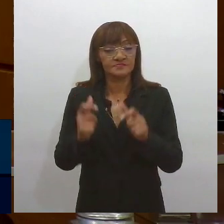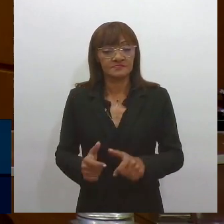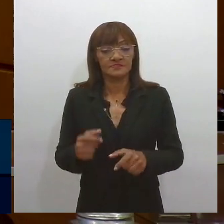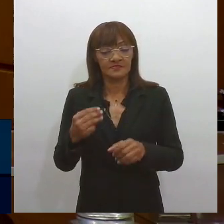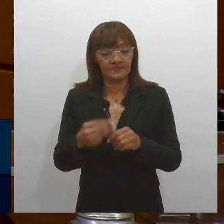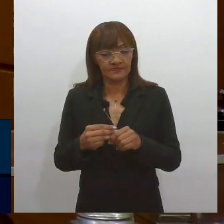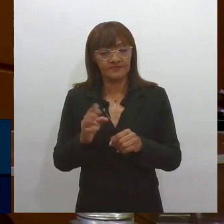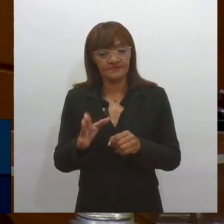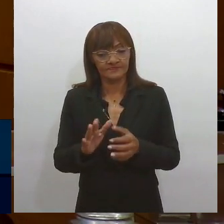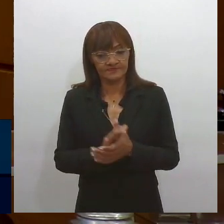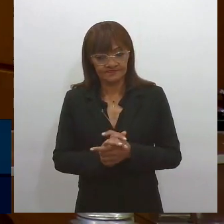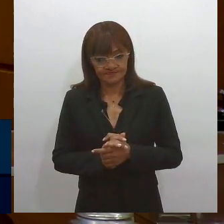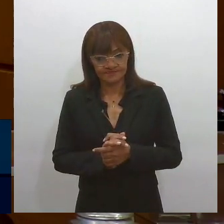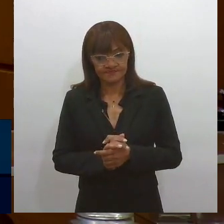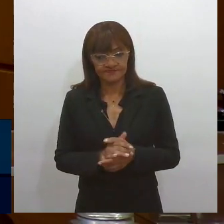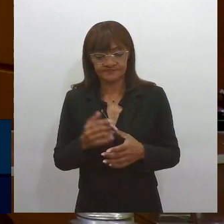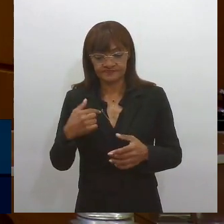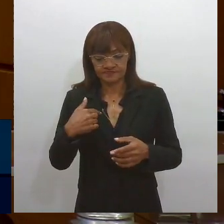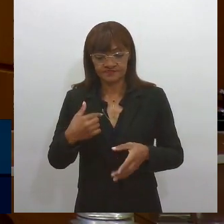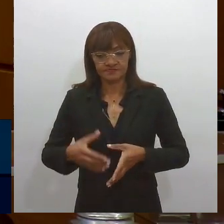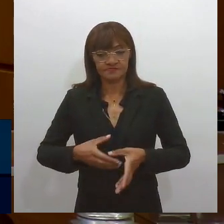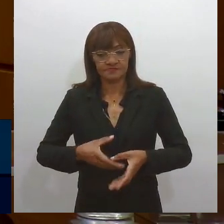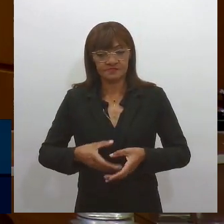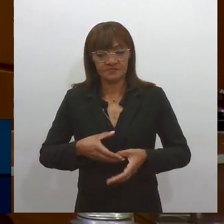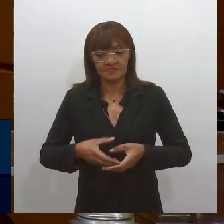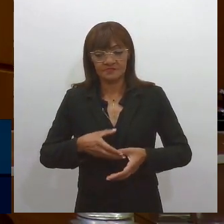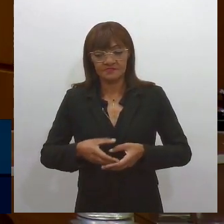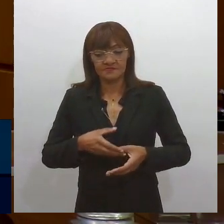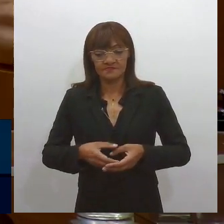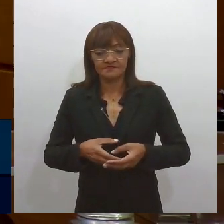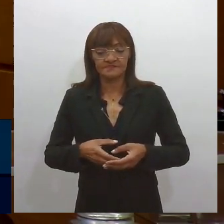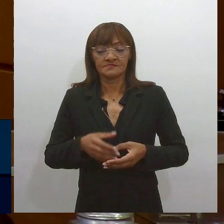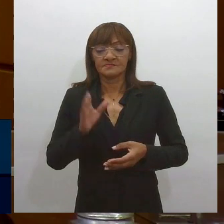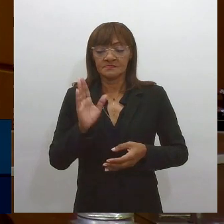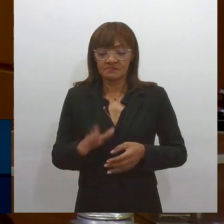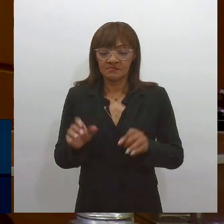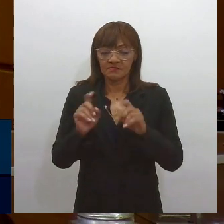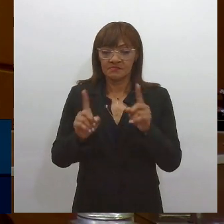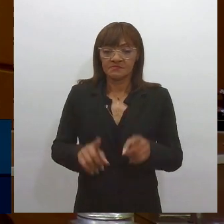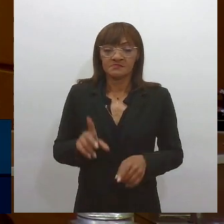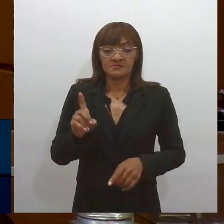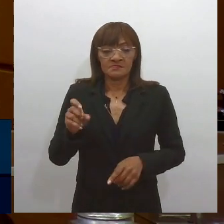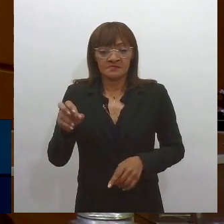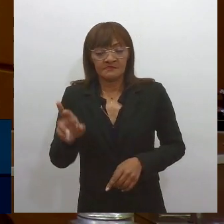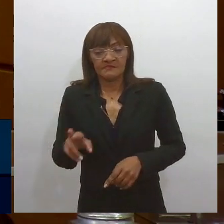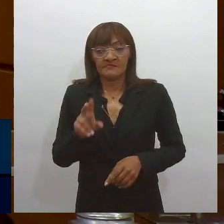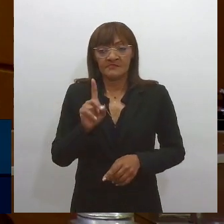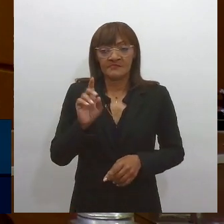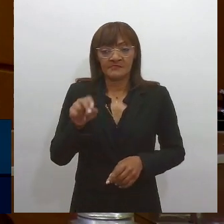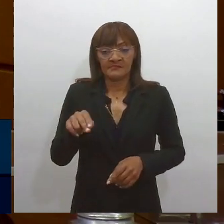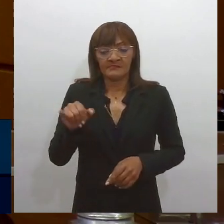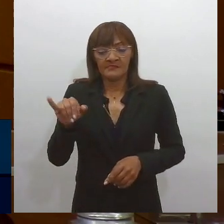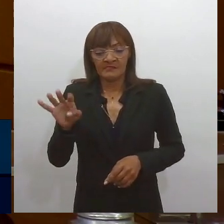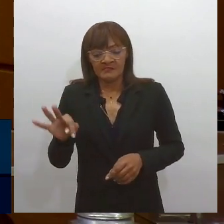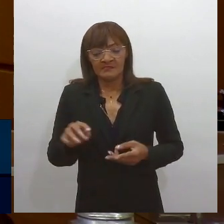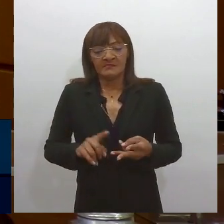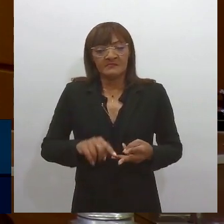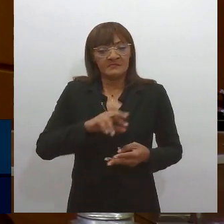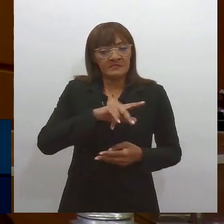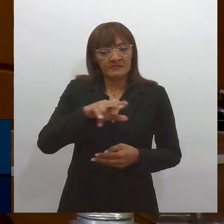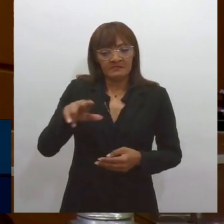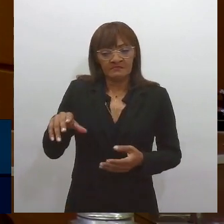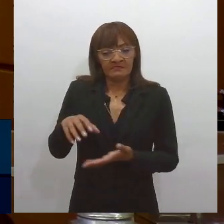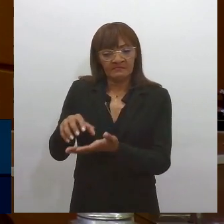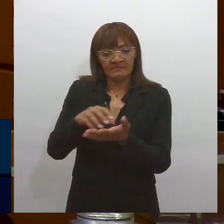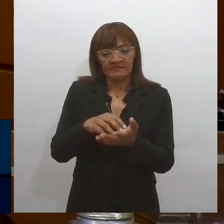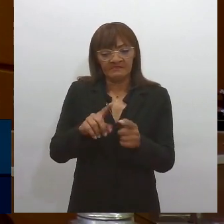servidor concursado do Dr do dne do denit do Ministério dos transportes mas hoje eu sou Servidor concursado da Agência Nacional